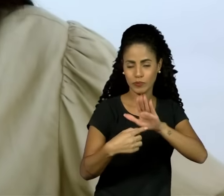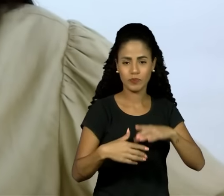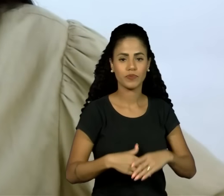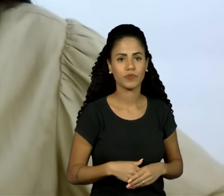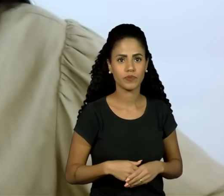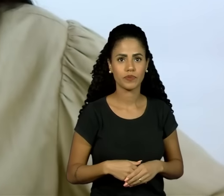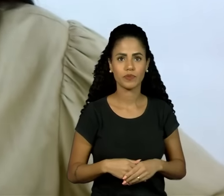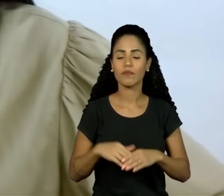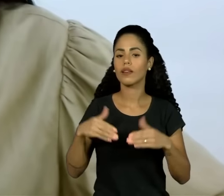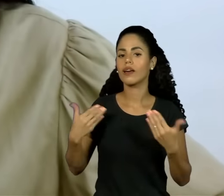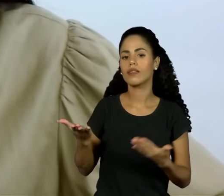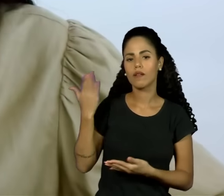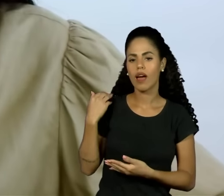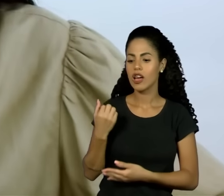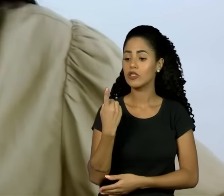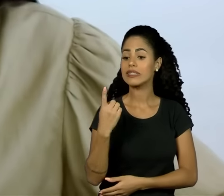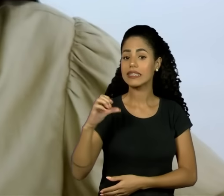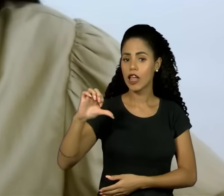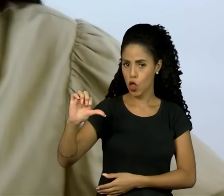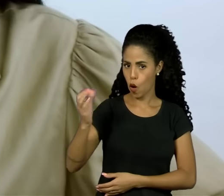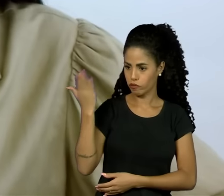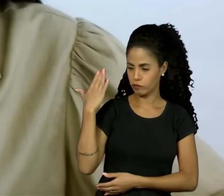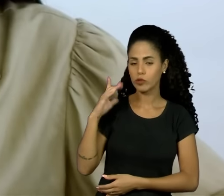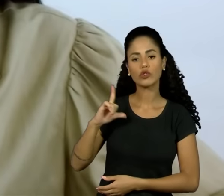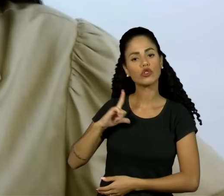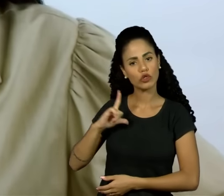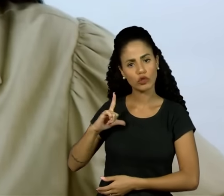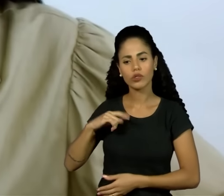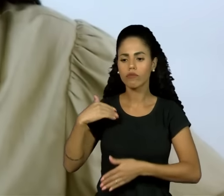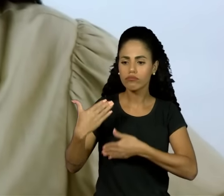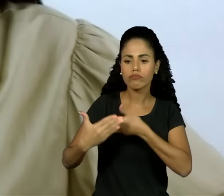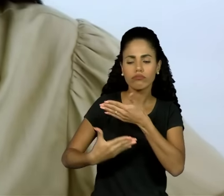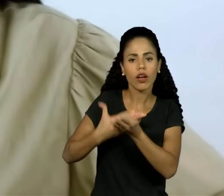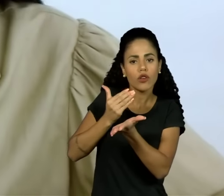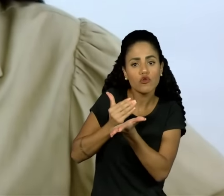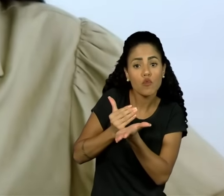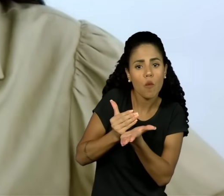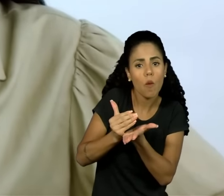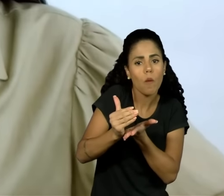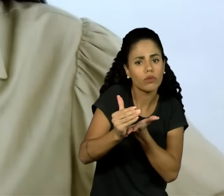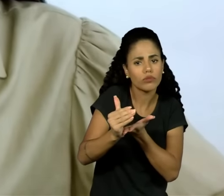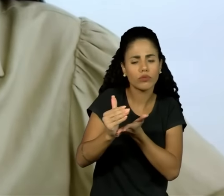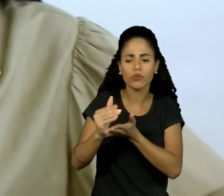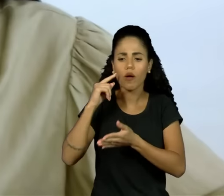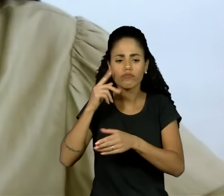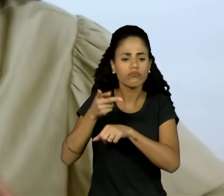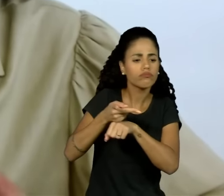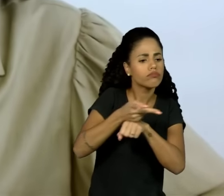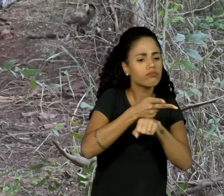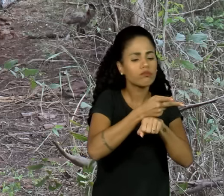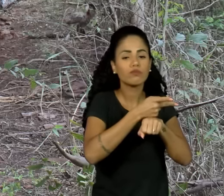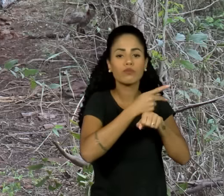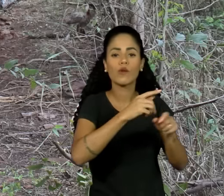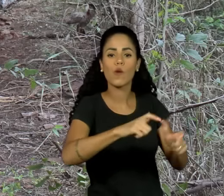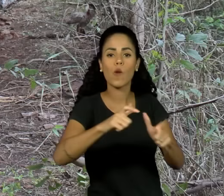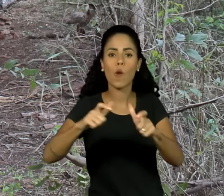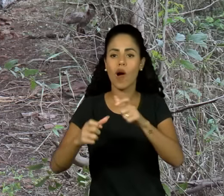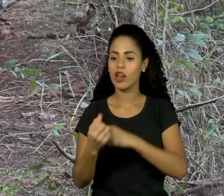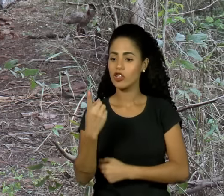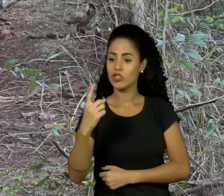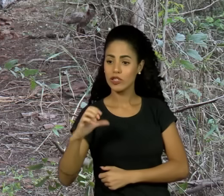Inicialmente tínhamos cerca de 19 sítios, e aí começamos a fazer prospecção e dos 19,